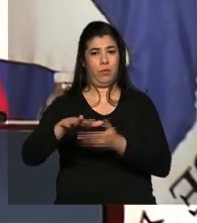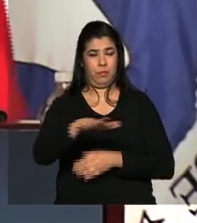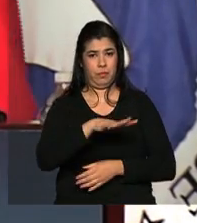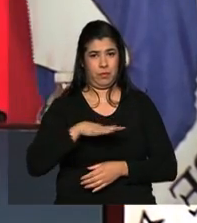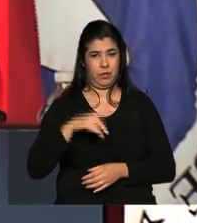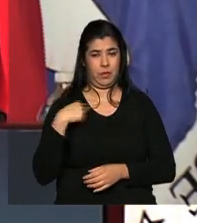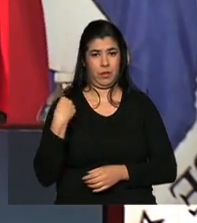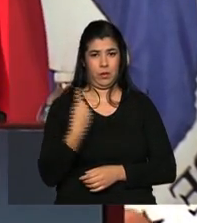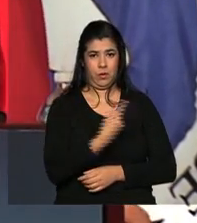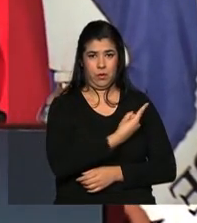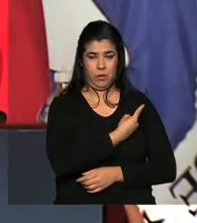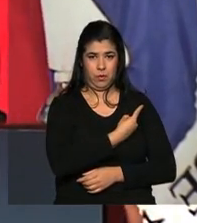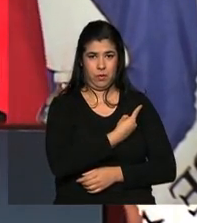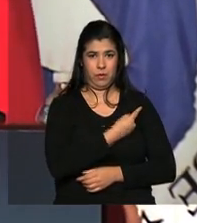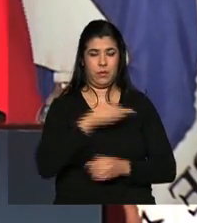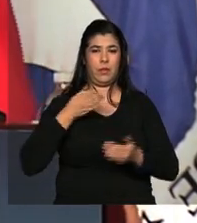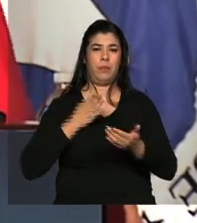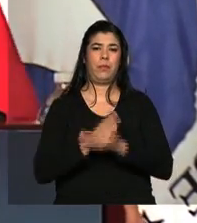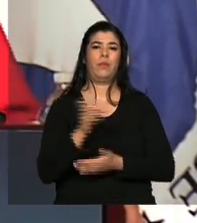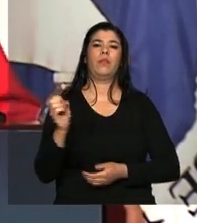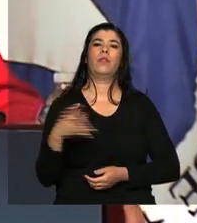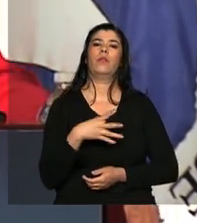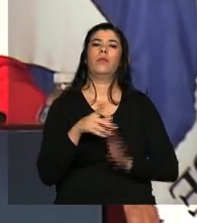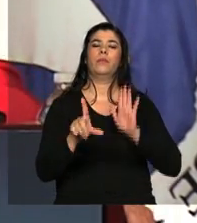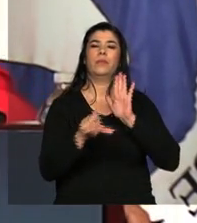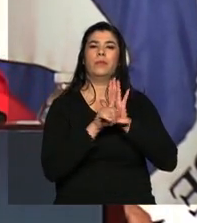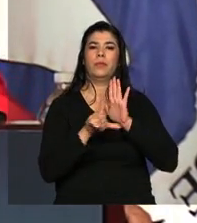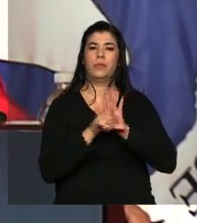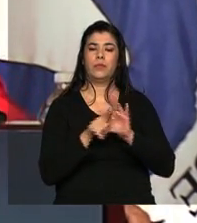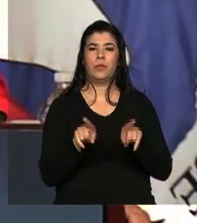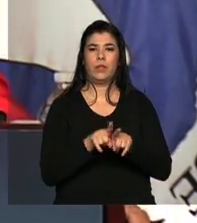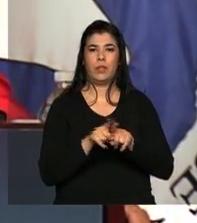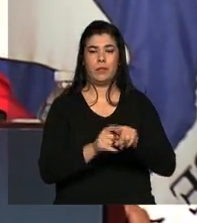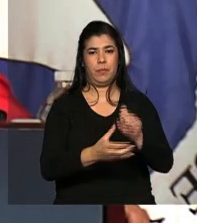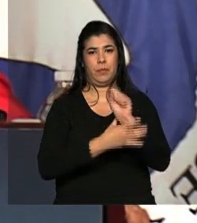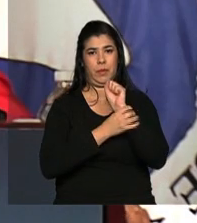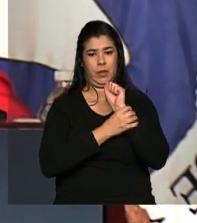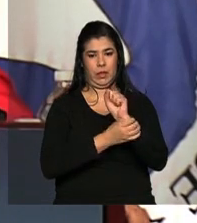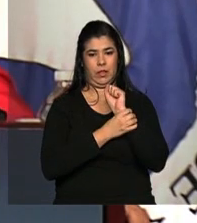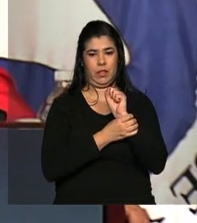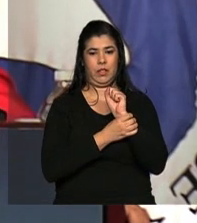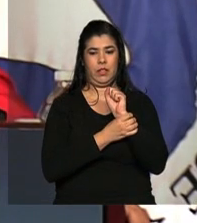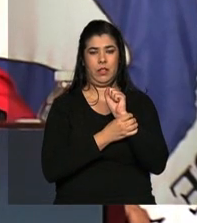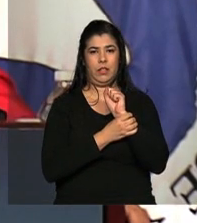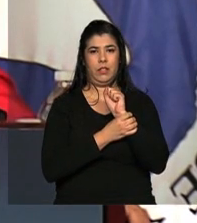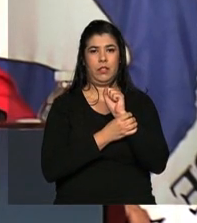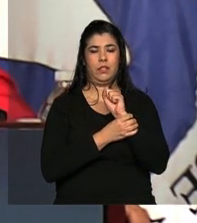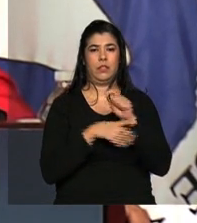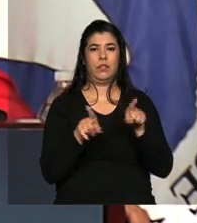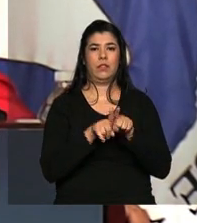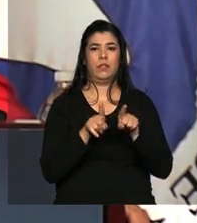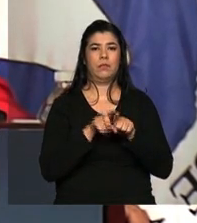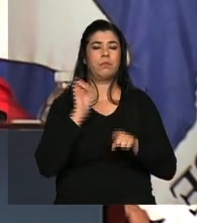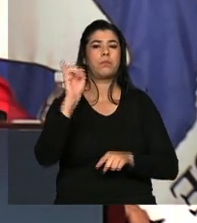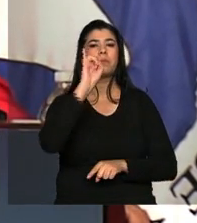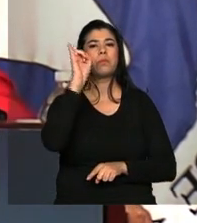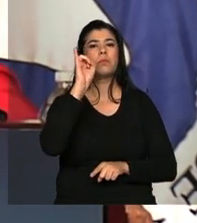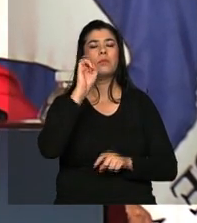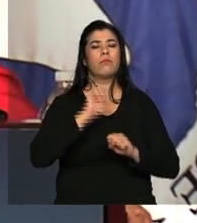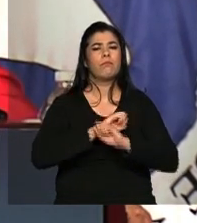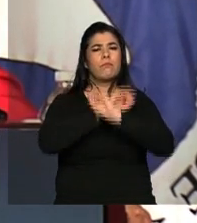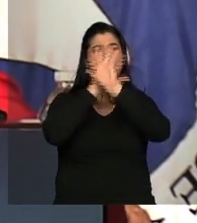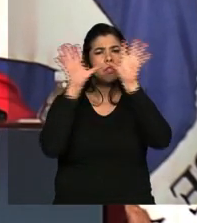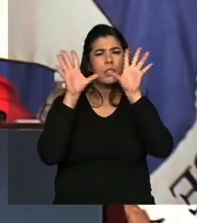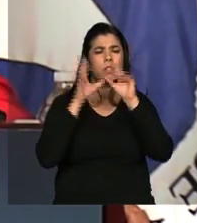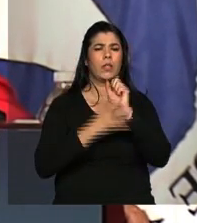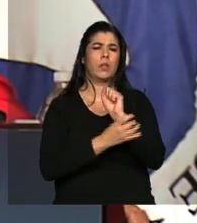uma nova lei de portos, que assegura, de uma forma mais clara, mais